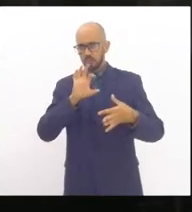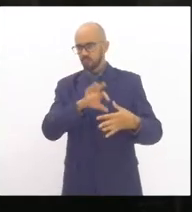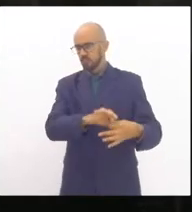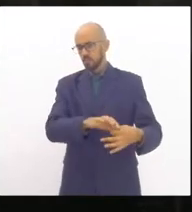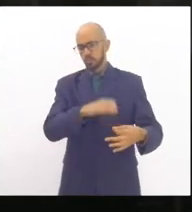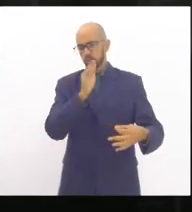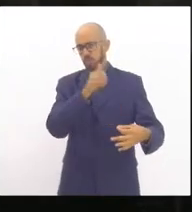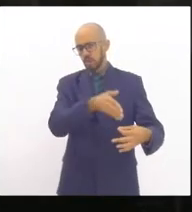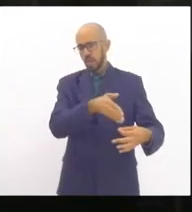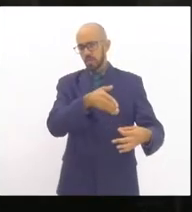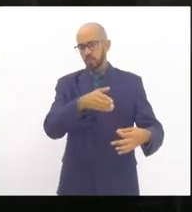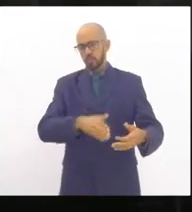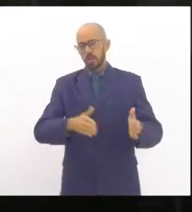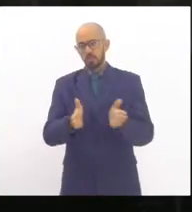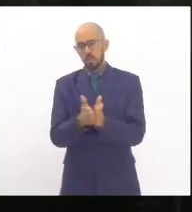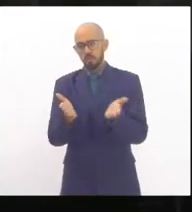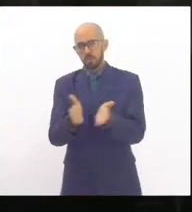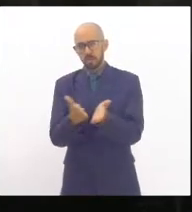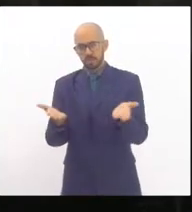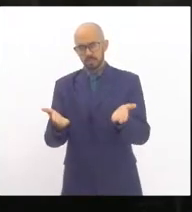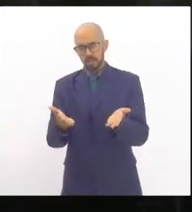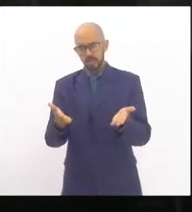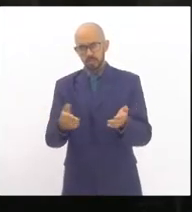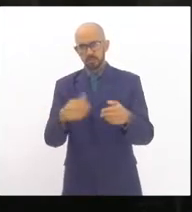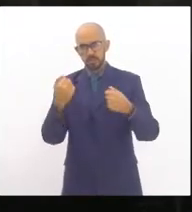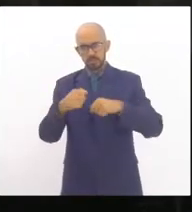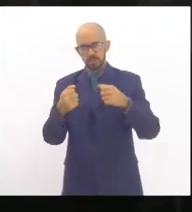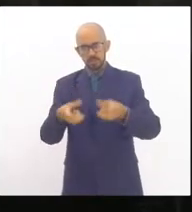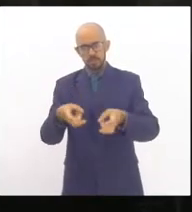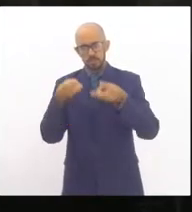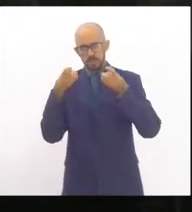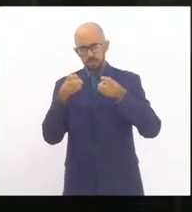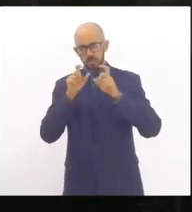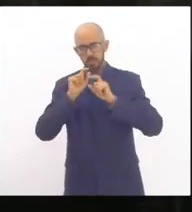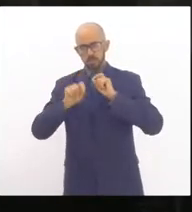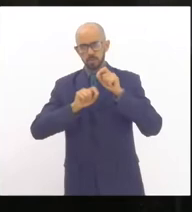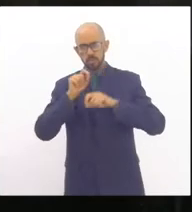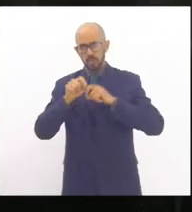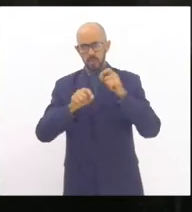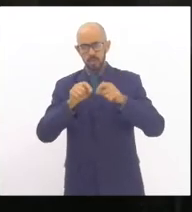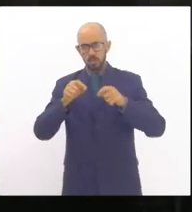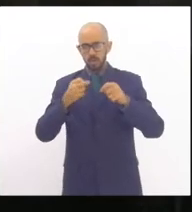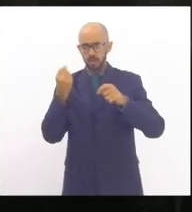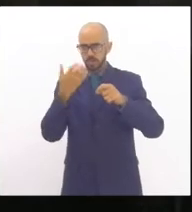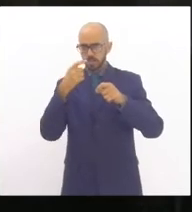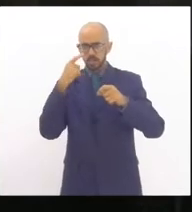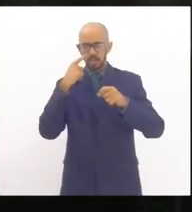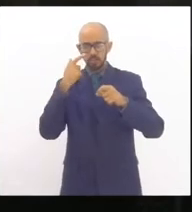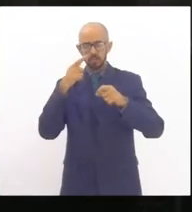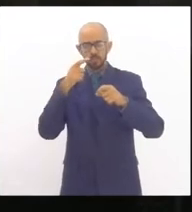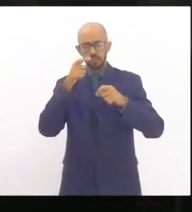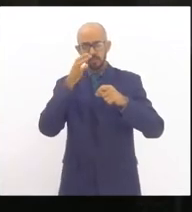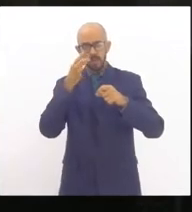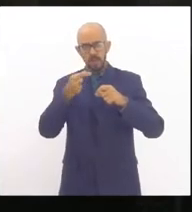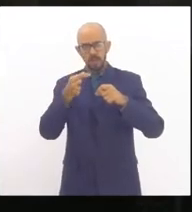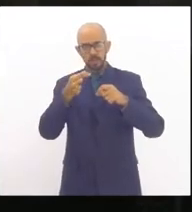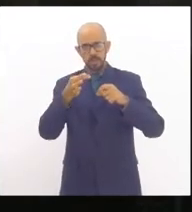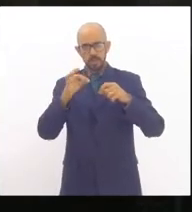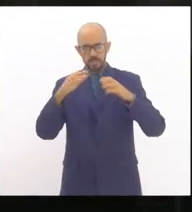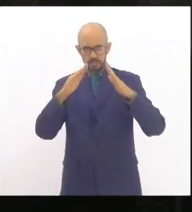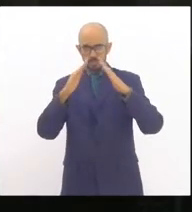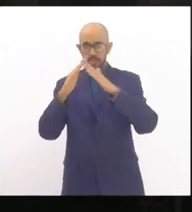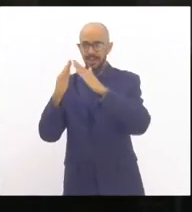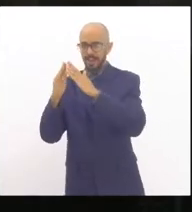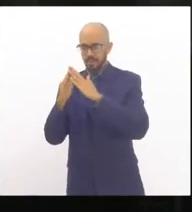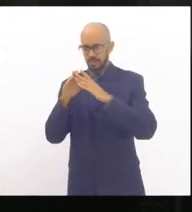e três essa doença tem um vínculo que tem que ser olhado quando nós pensarmos na habitação de interesse popular no